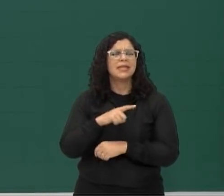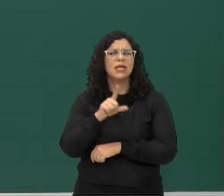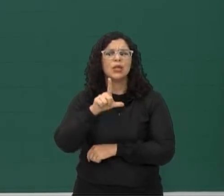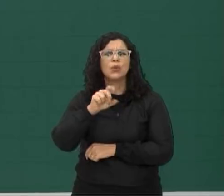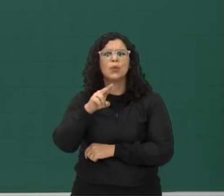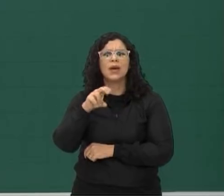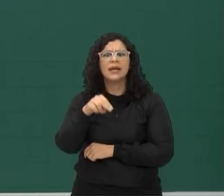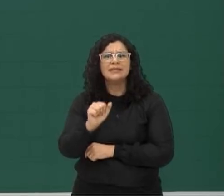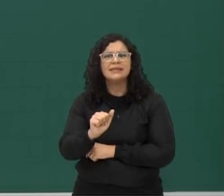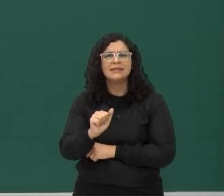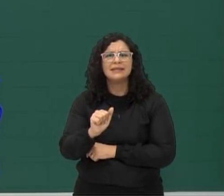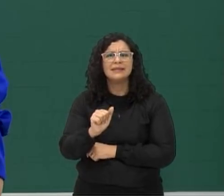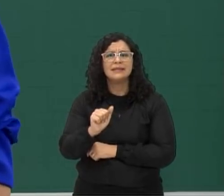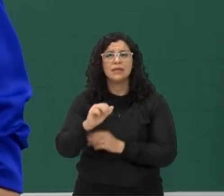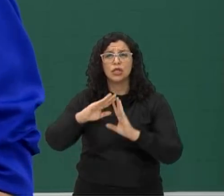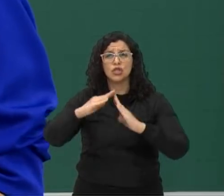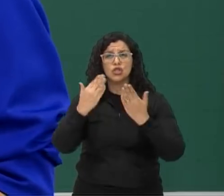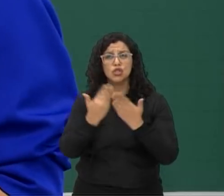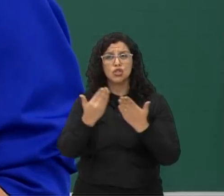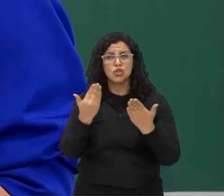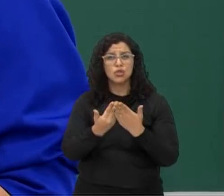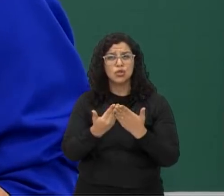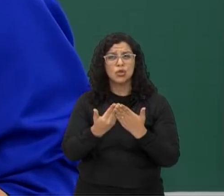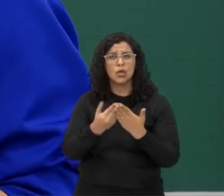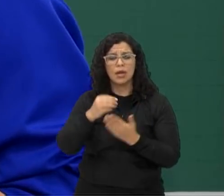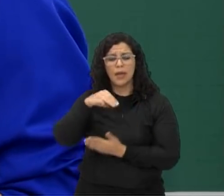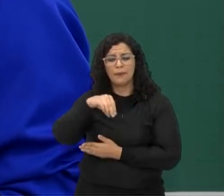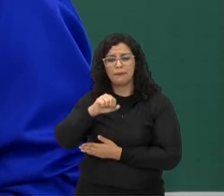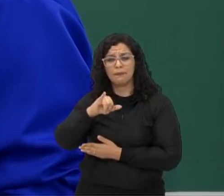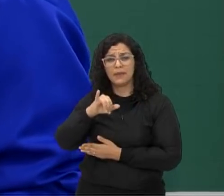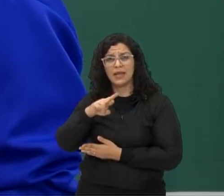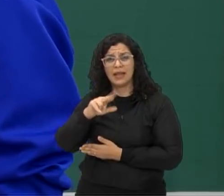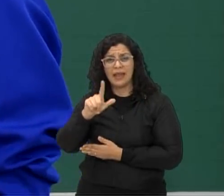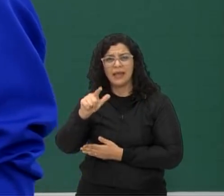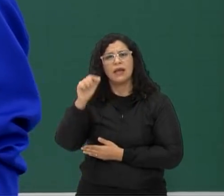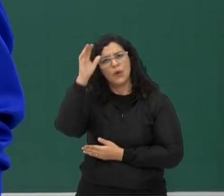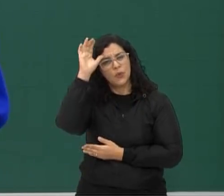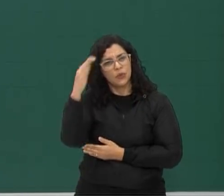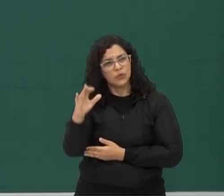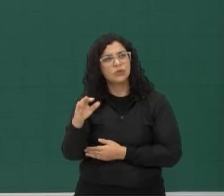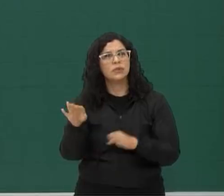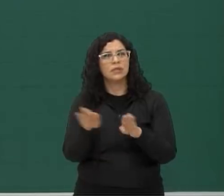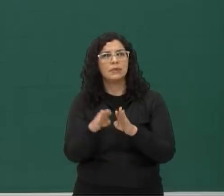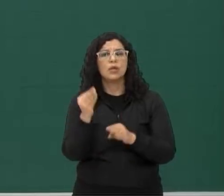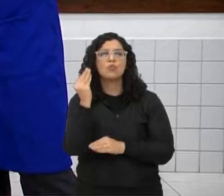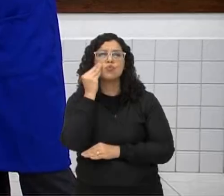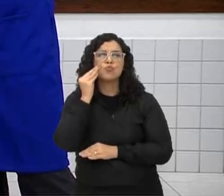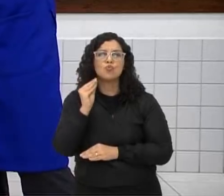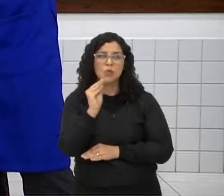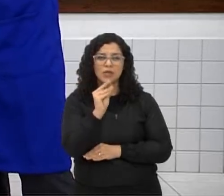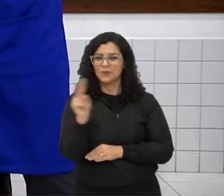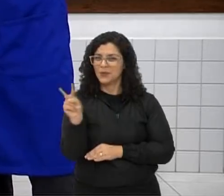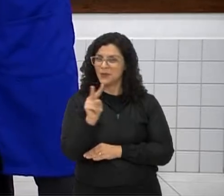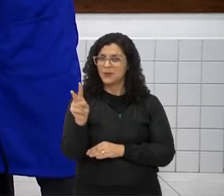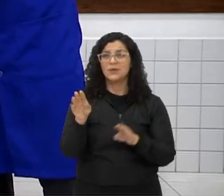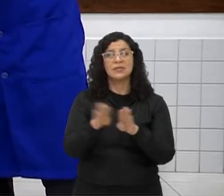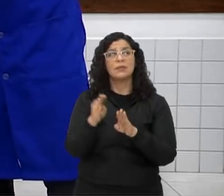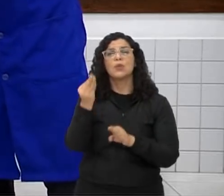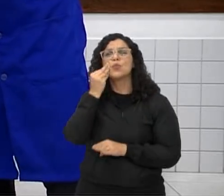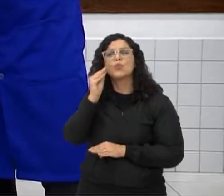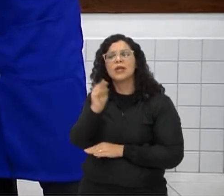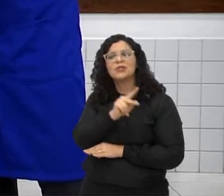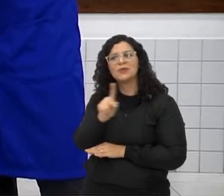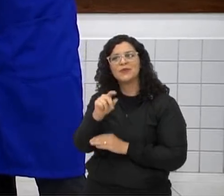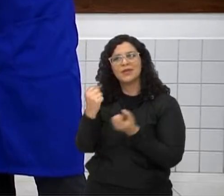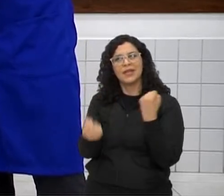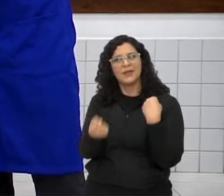Luana, do Colégio Nirley Medeiros, aqui de Curitiba, né? Mandando um beijo para nós e um beijo para o professor